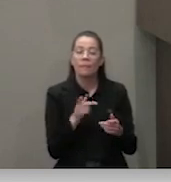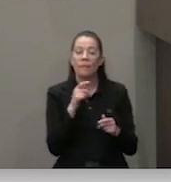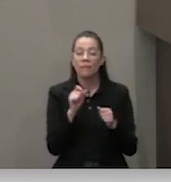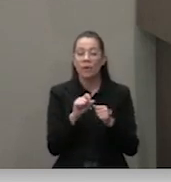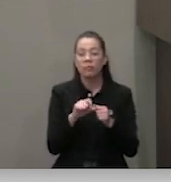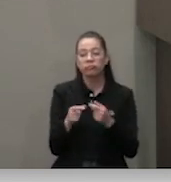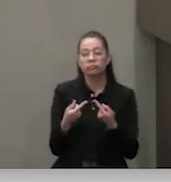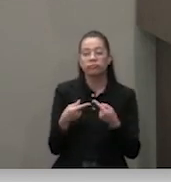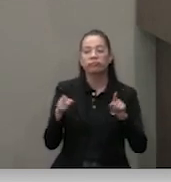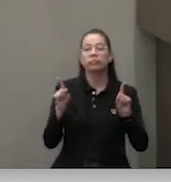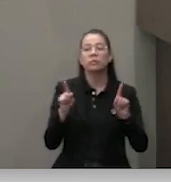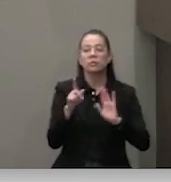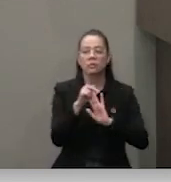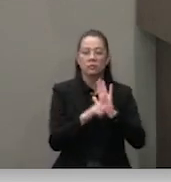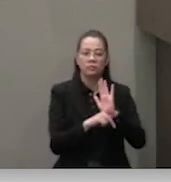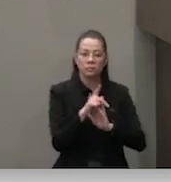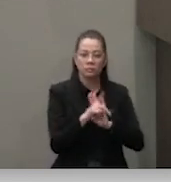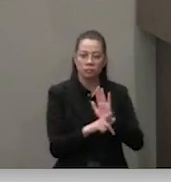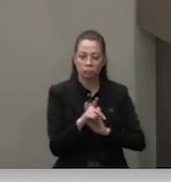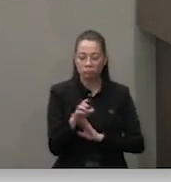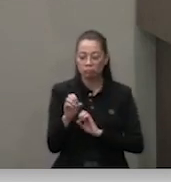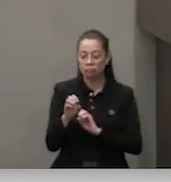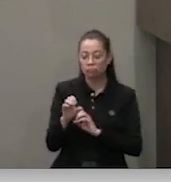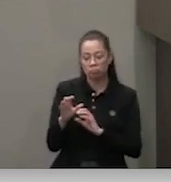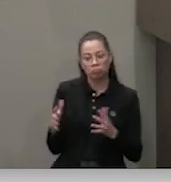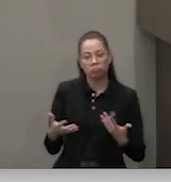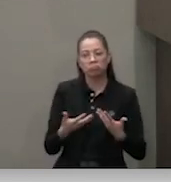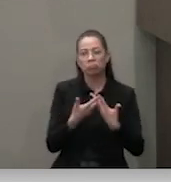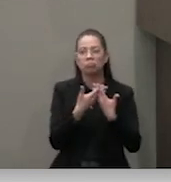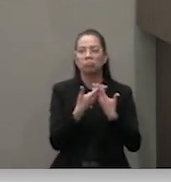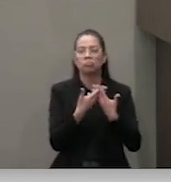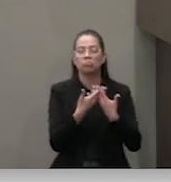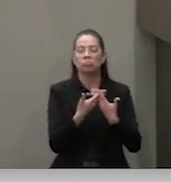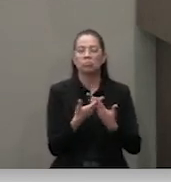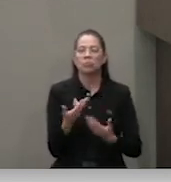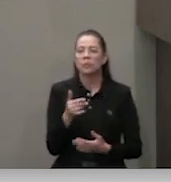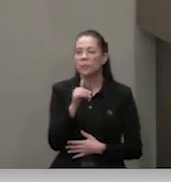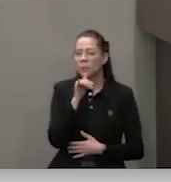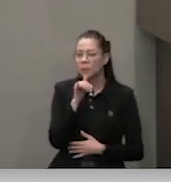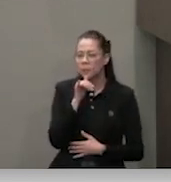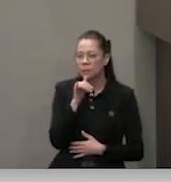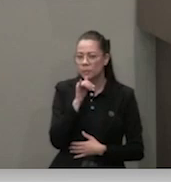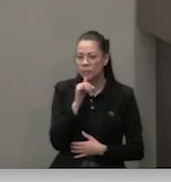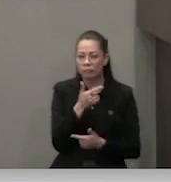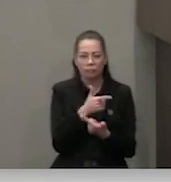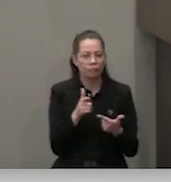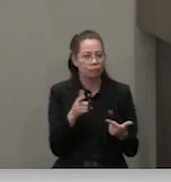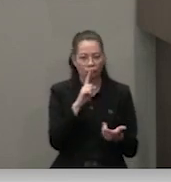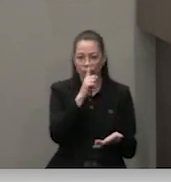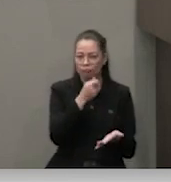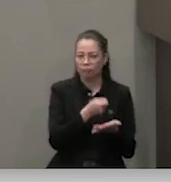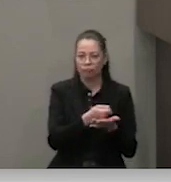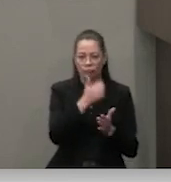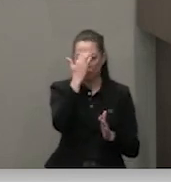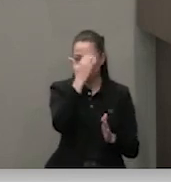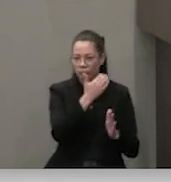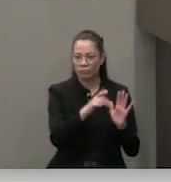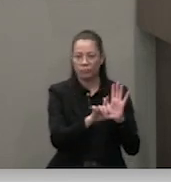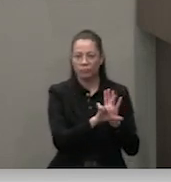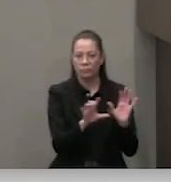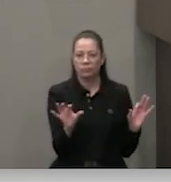lançaram um projeto de educação integral ou seja não se cumpria a